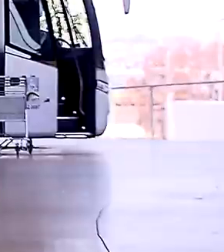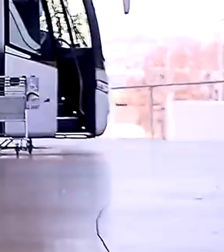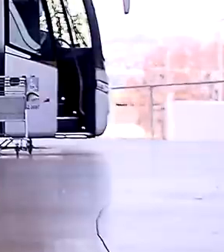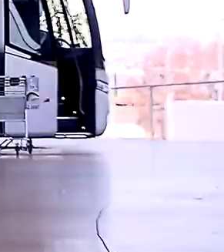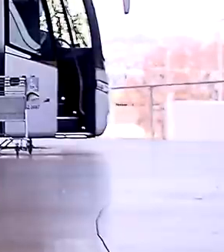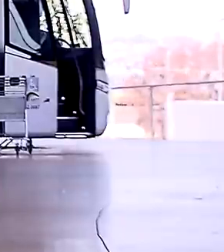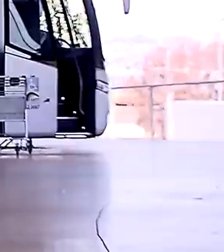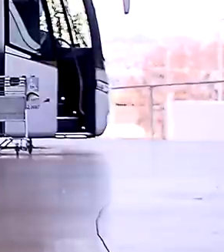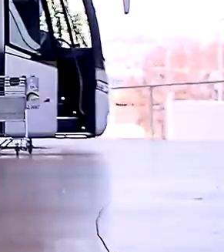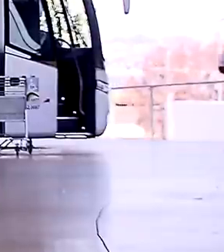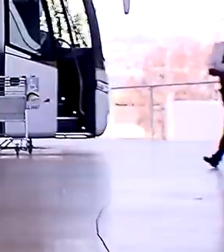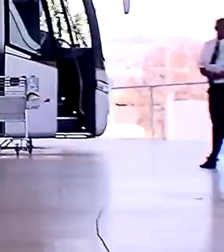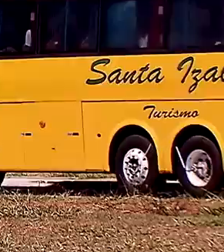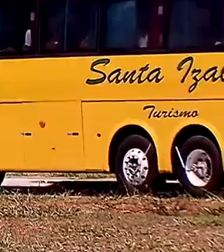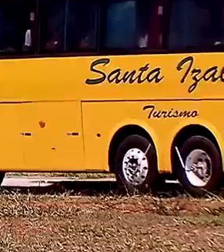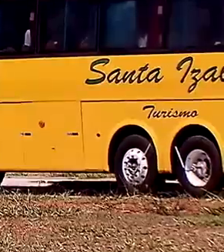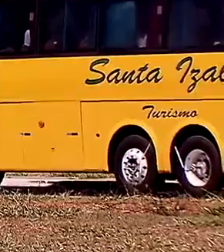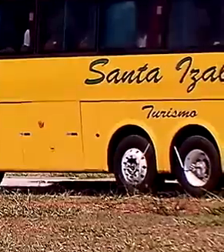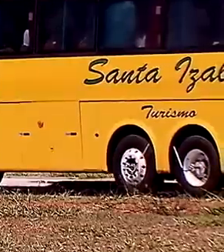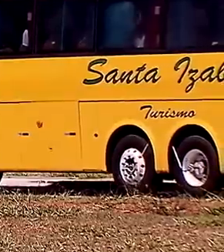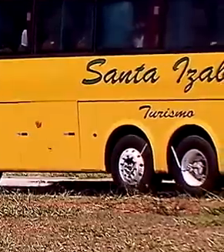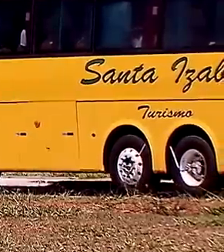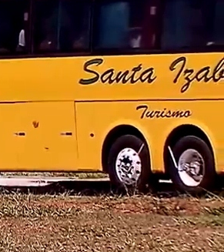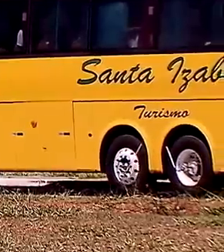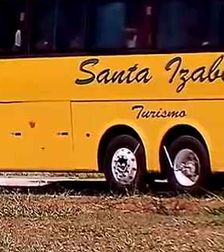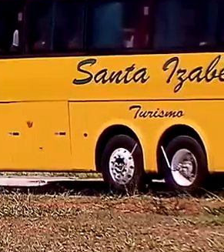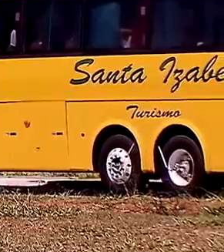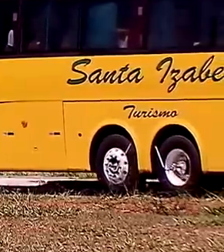Tchau, tchau.